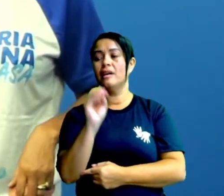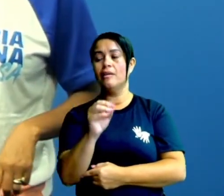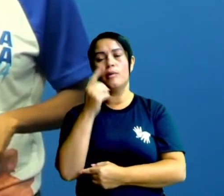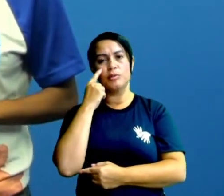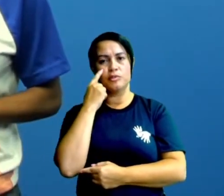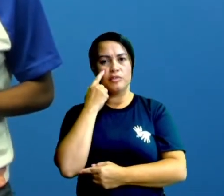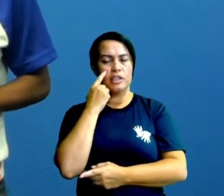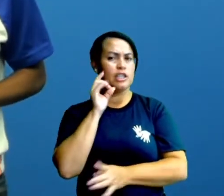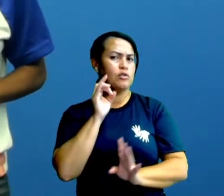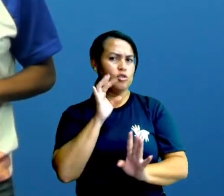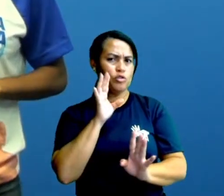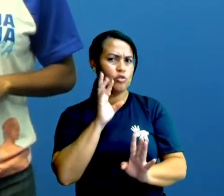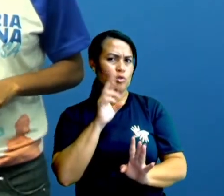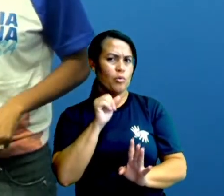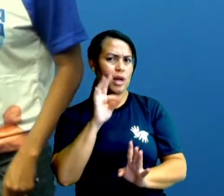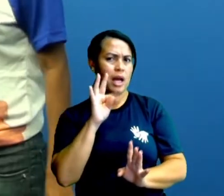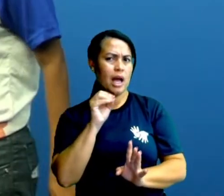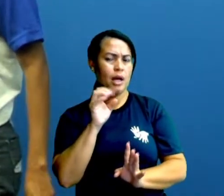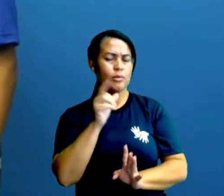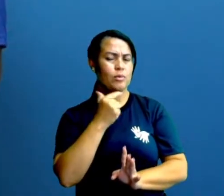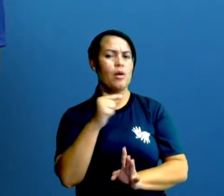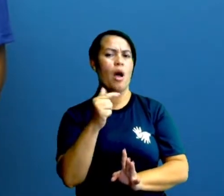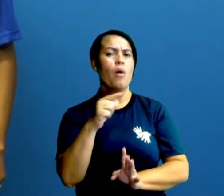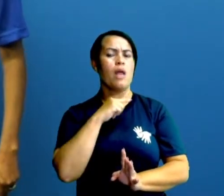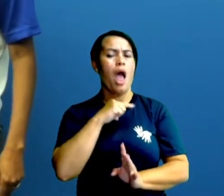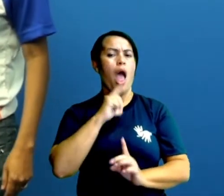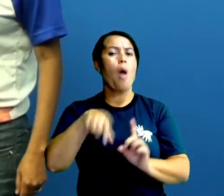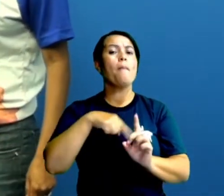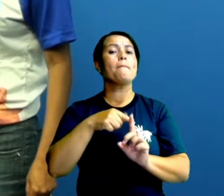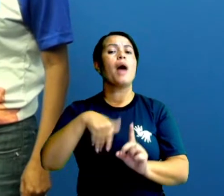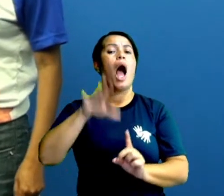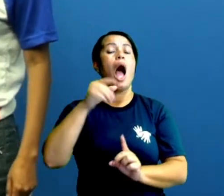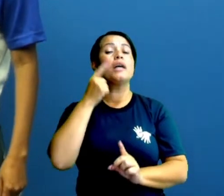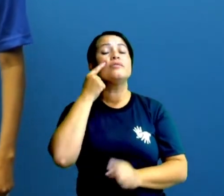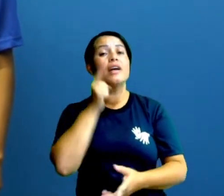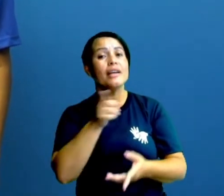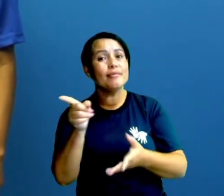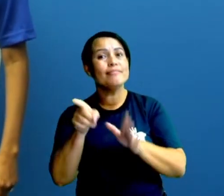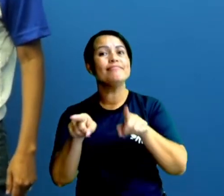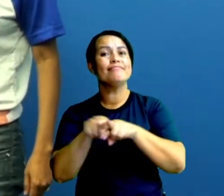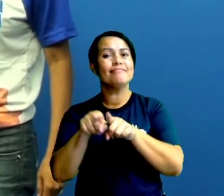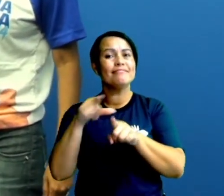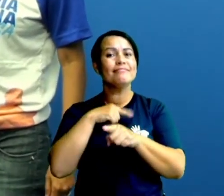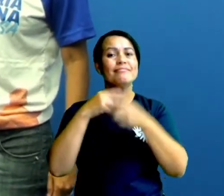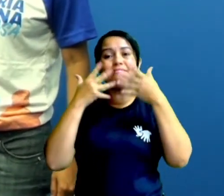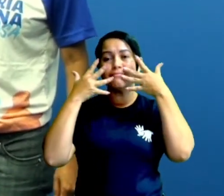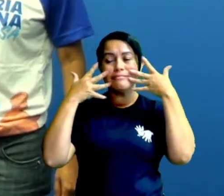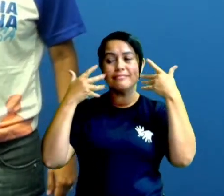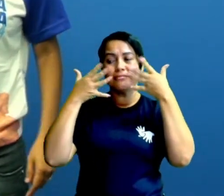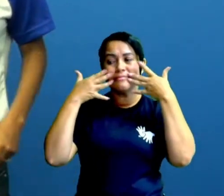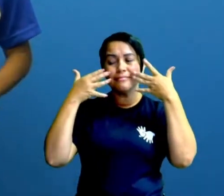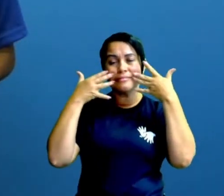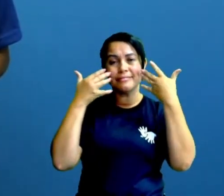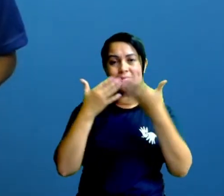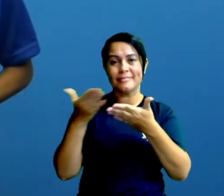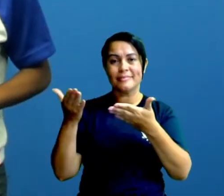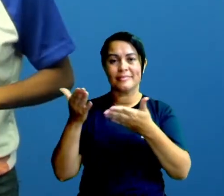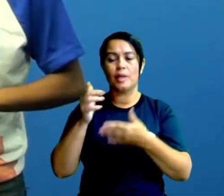mas não tem só o rato aí na tela de vocês não aparece também o gato